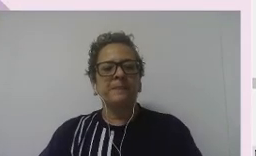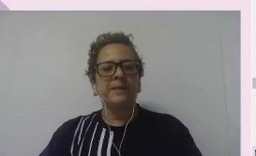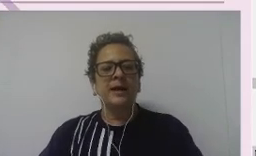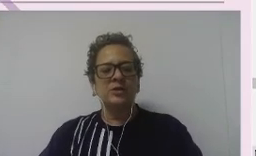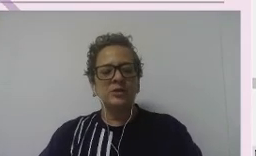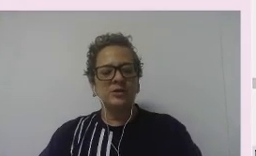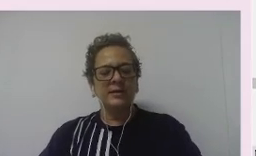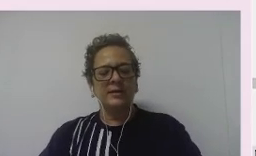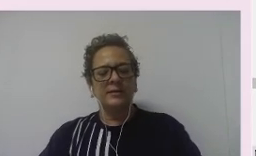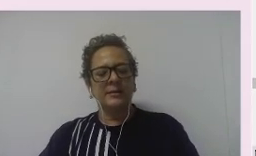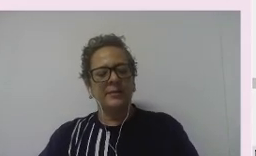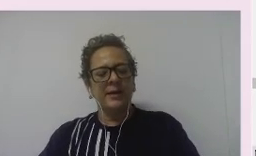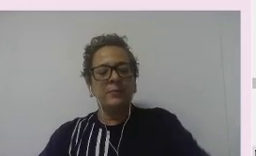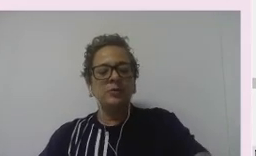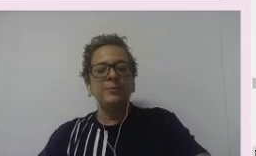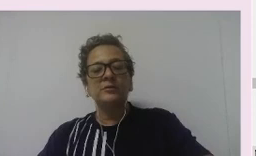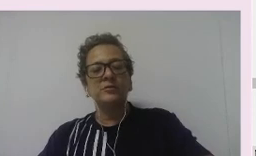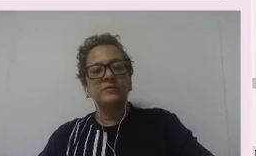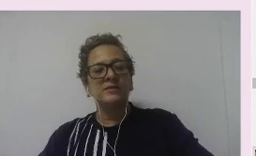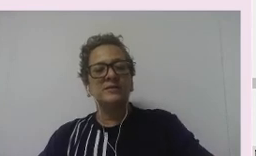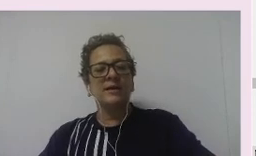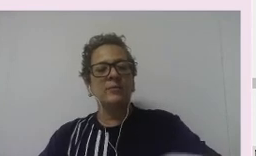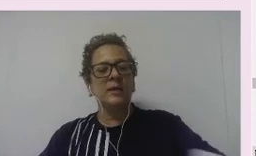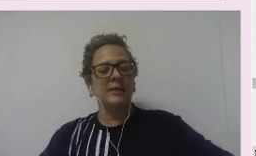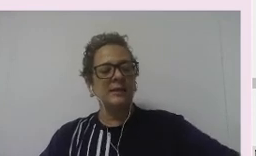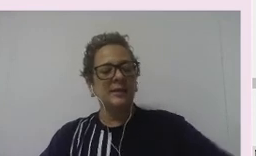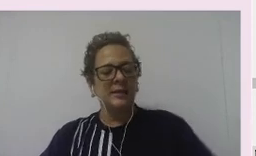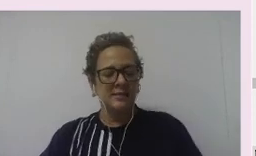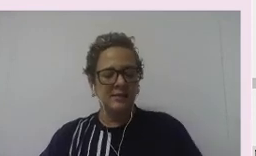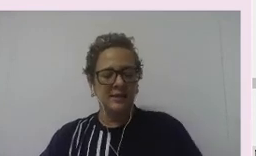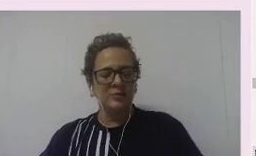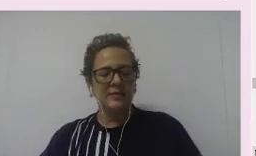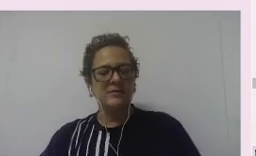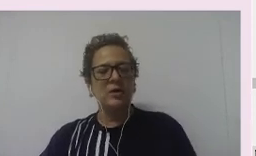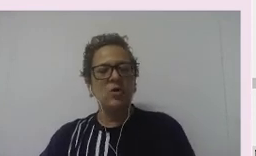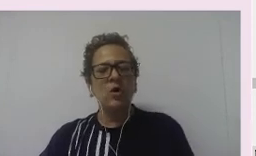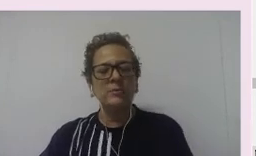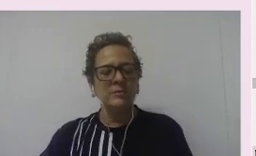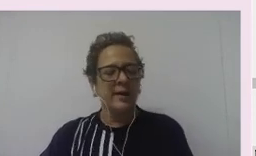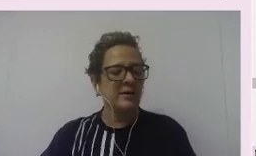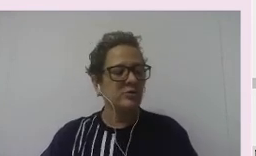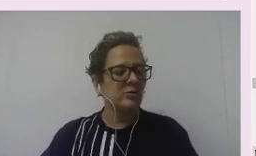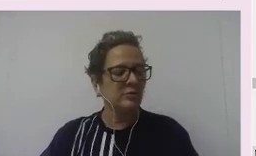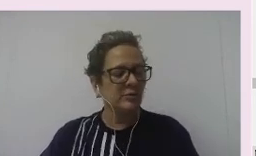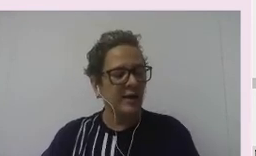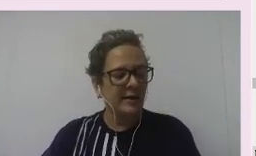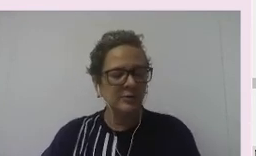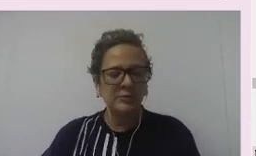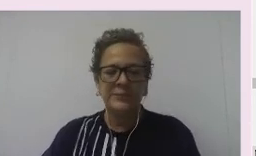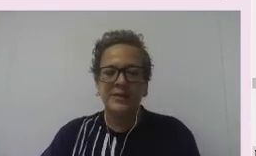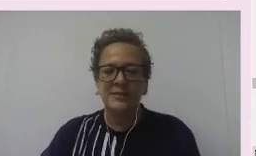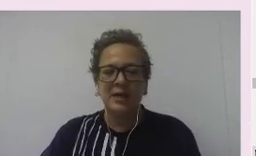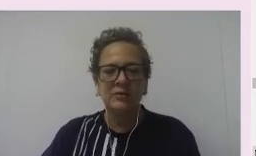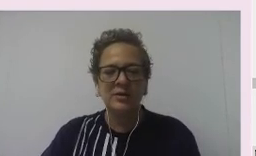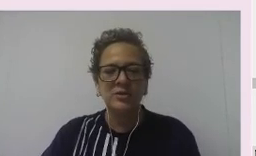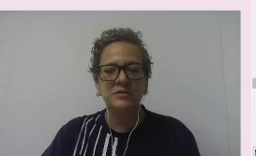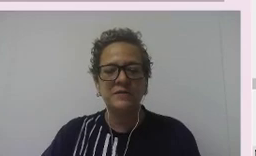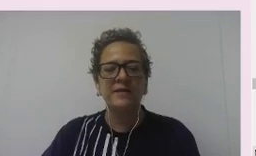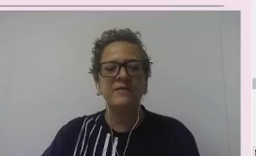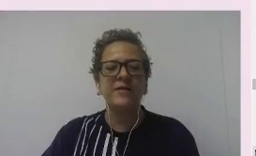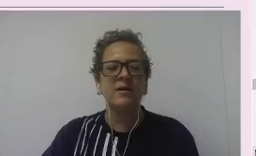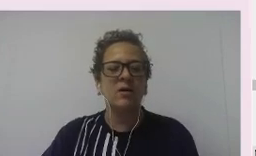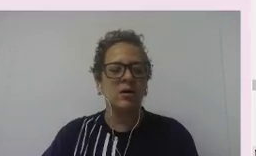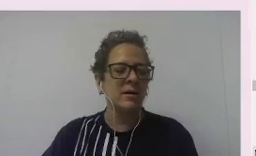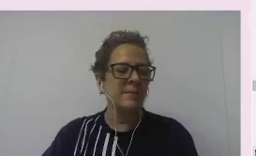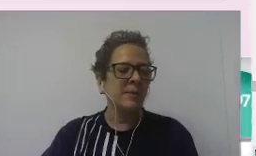E a gente tem aí também, é muito importante que vocês deem uma lida nesse texto para saber como é estruturado, tá certo? E a gente